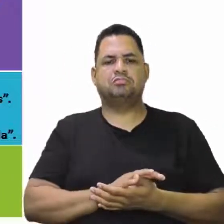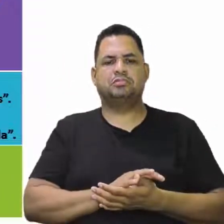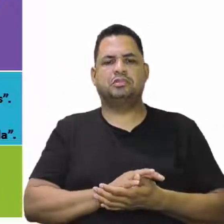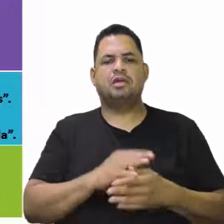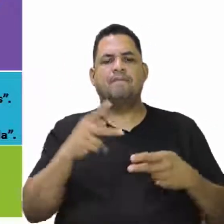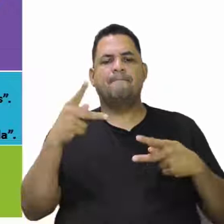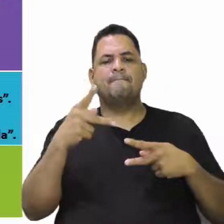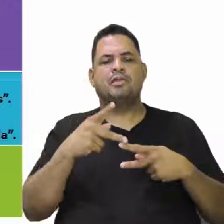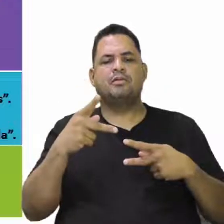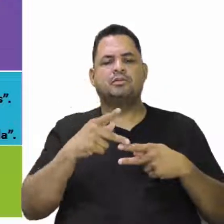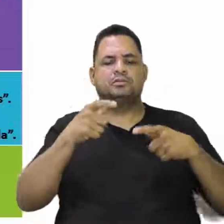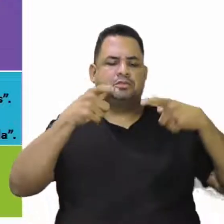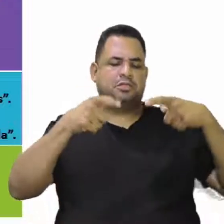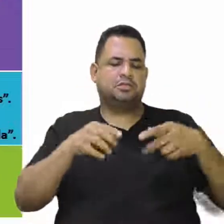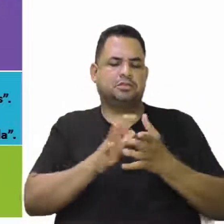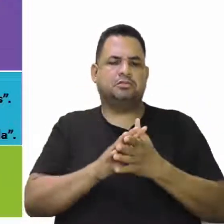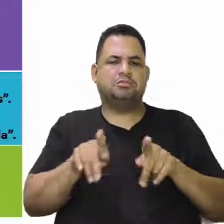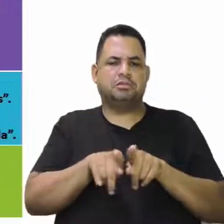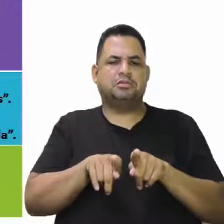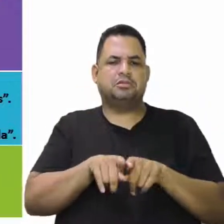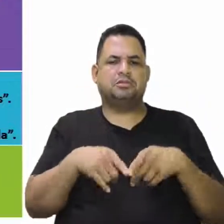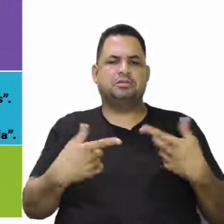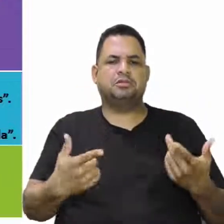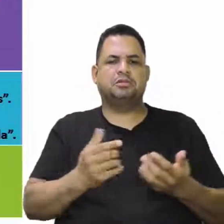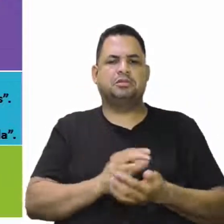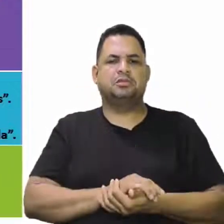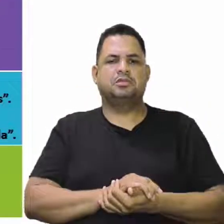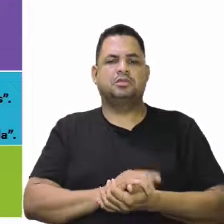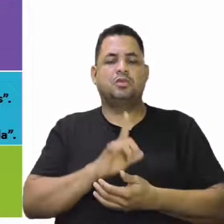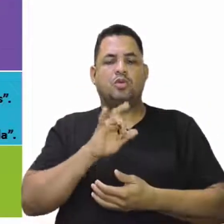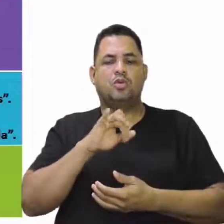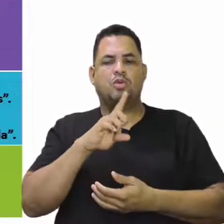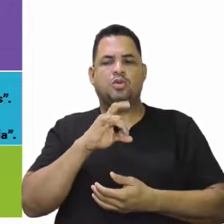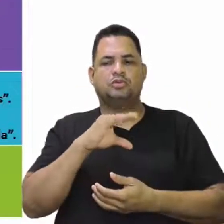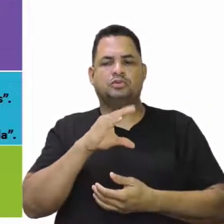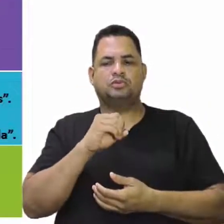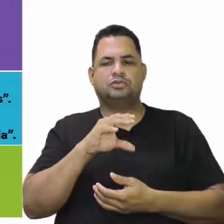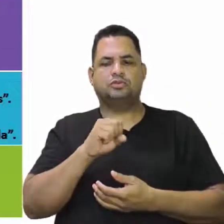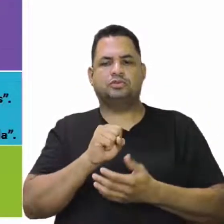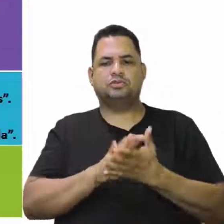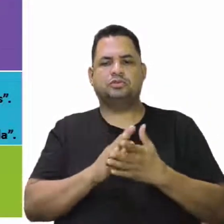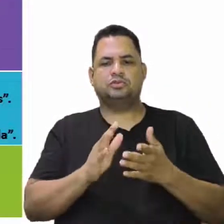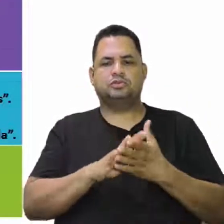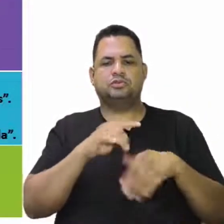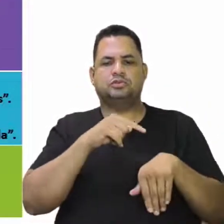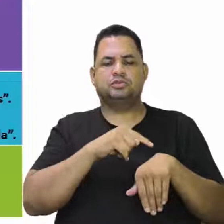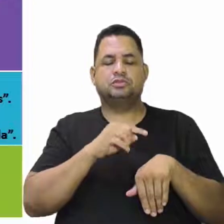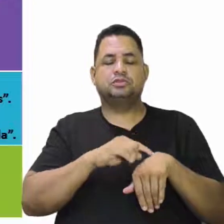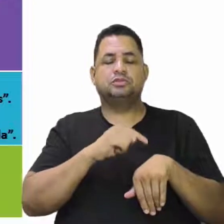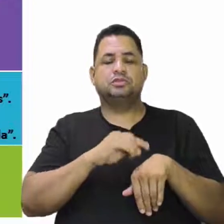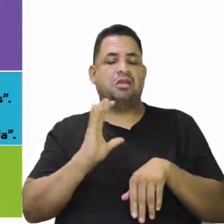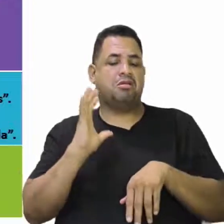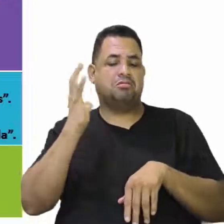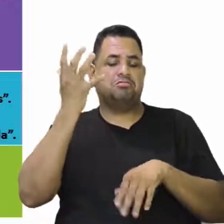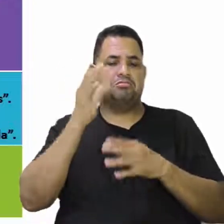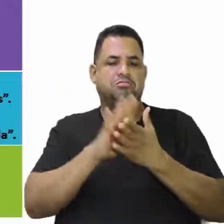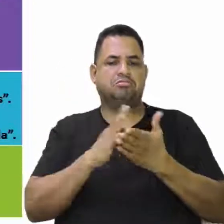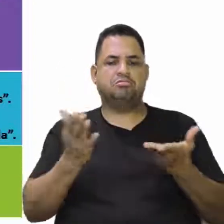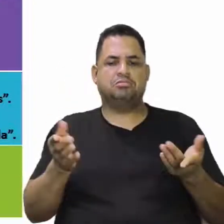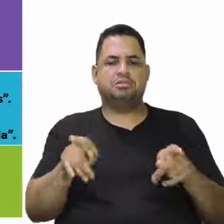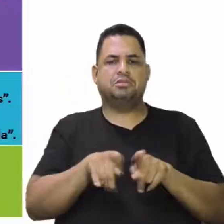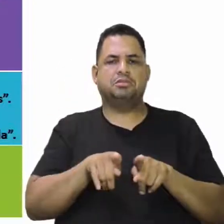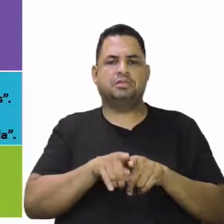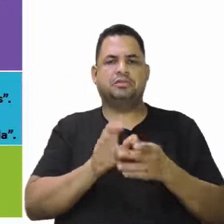preposições de lugar também, eles vão muito, ou locuções, né? Locuções de tempo, eles que vão nos